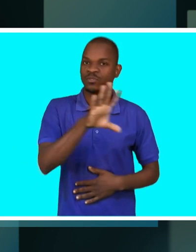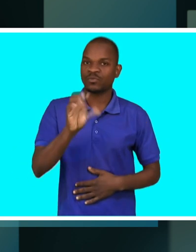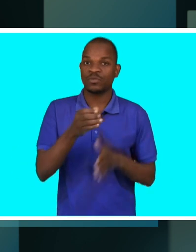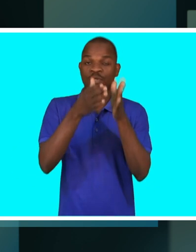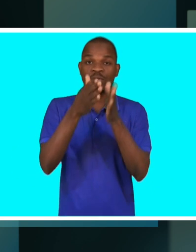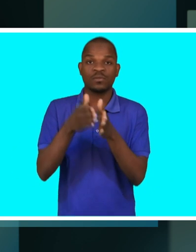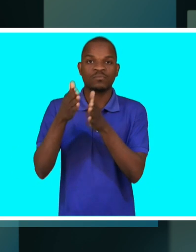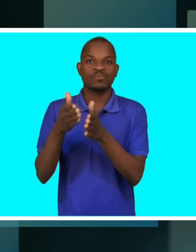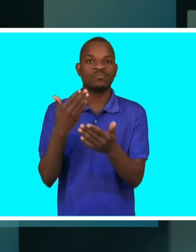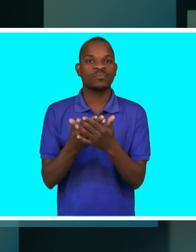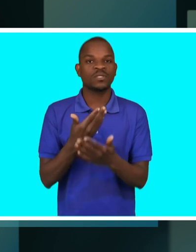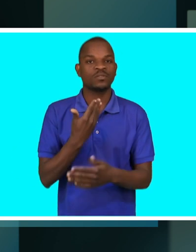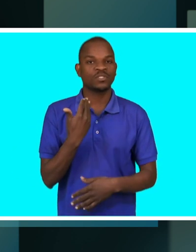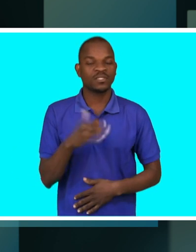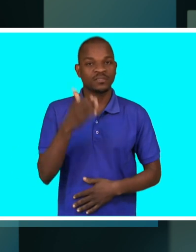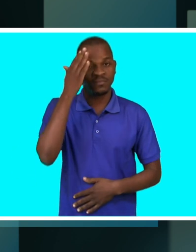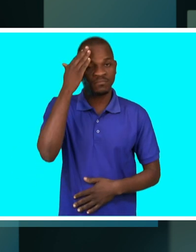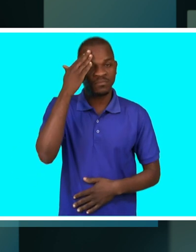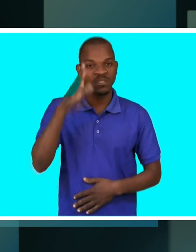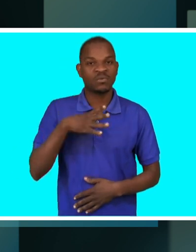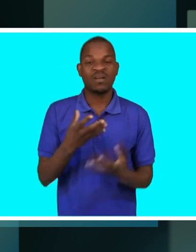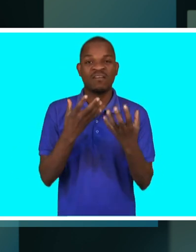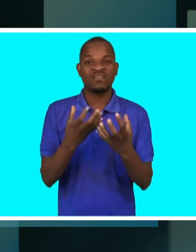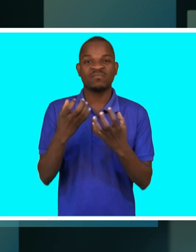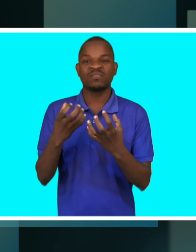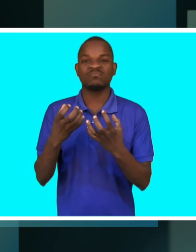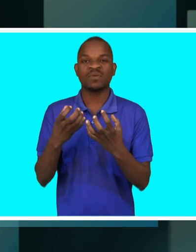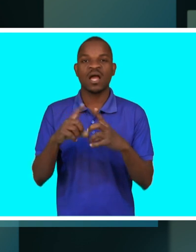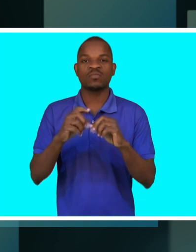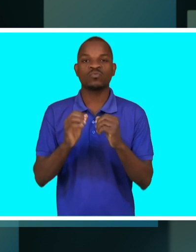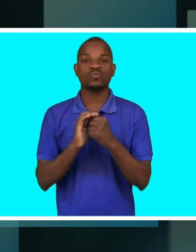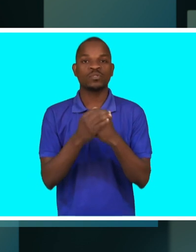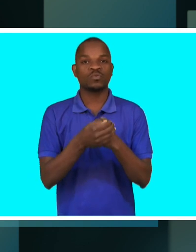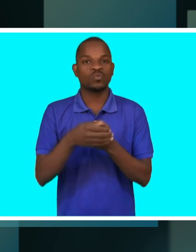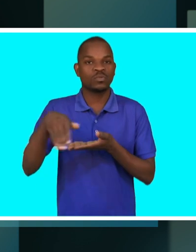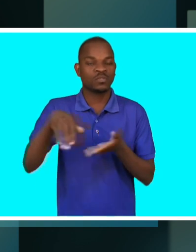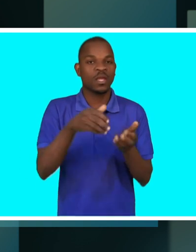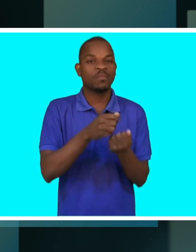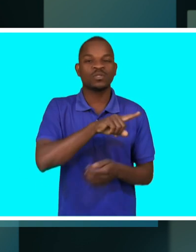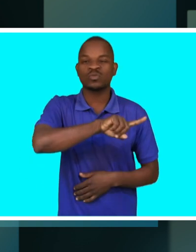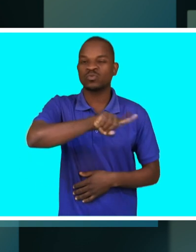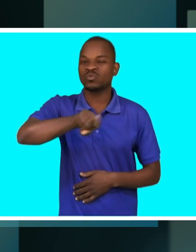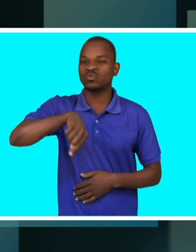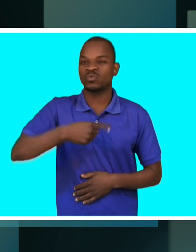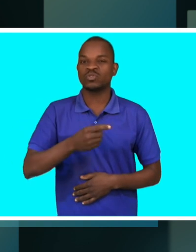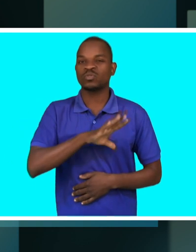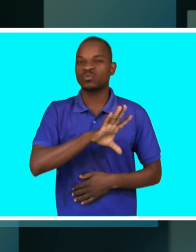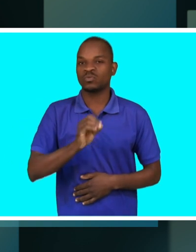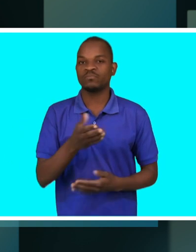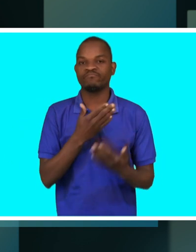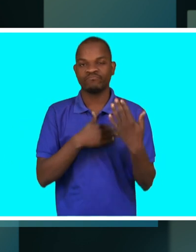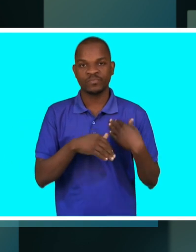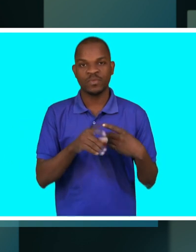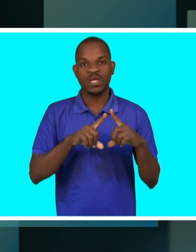nós. Porque sabemos que há muita insegurança nas estradas e todos nós precisamos desta segurança. Então,